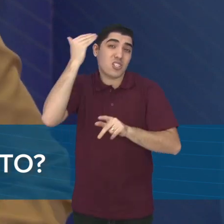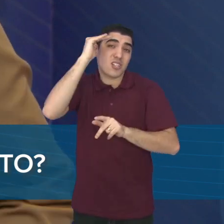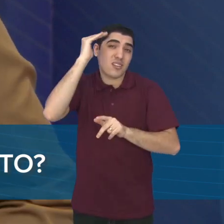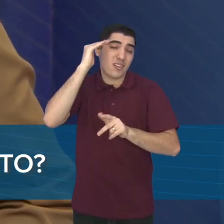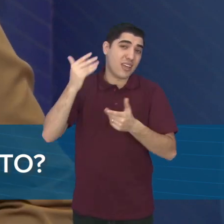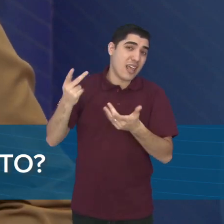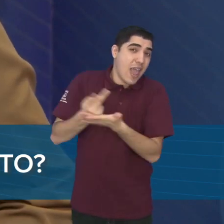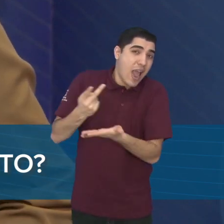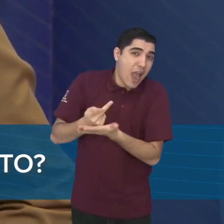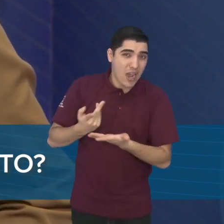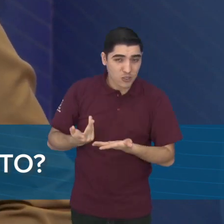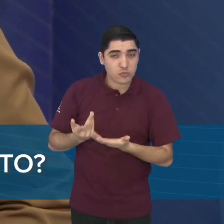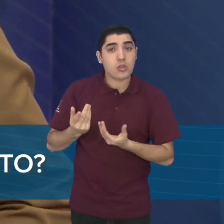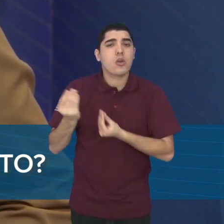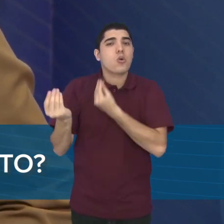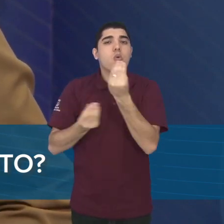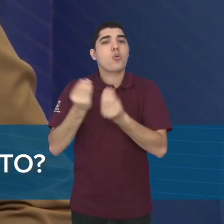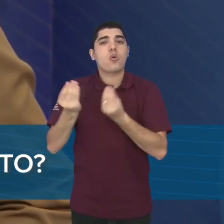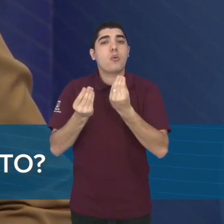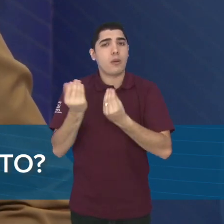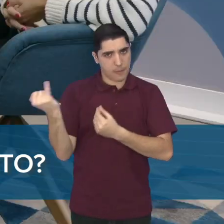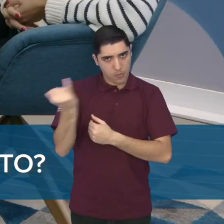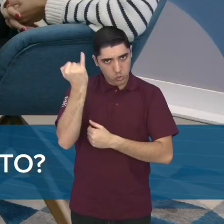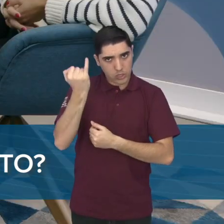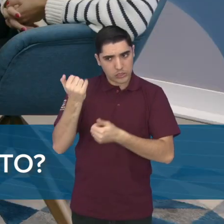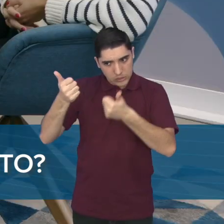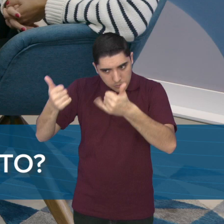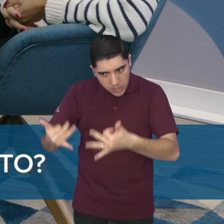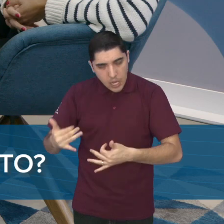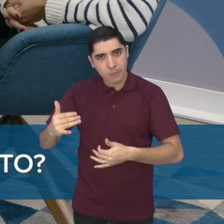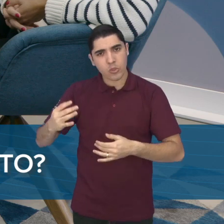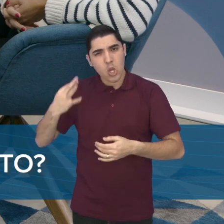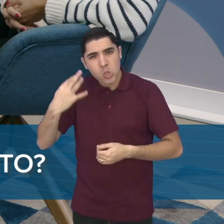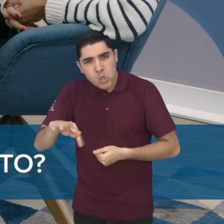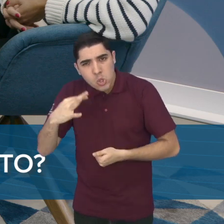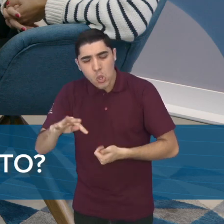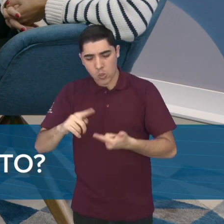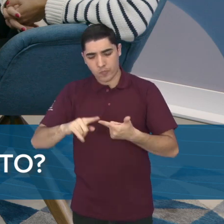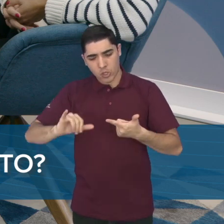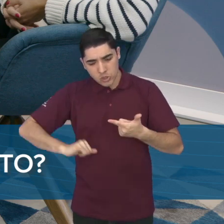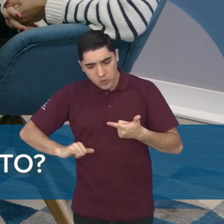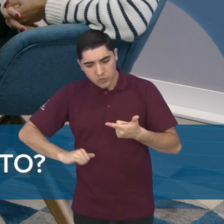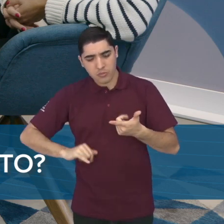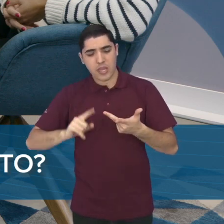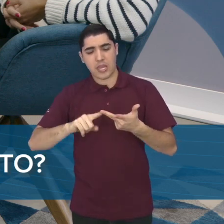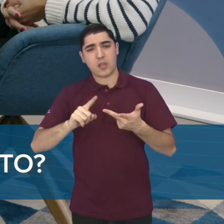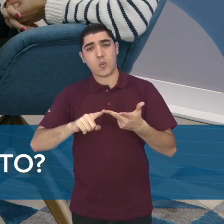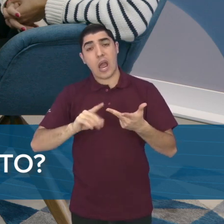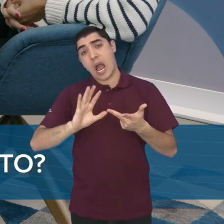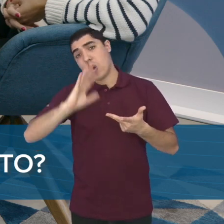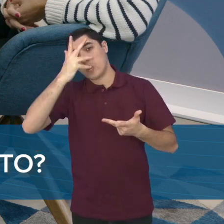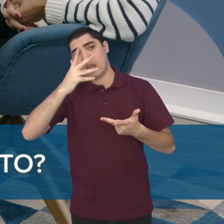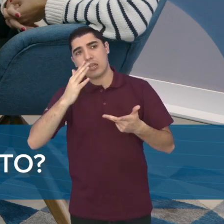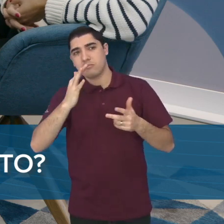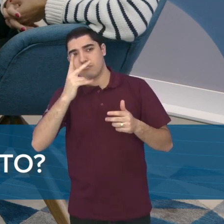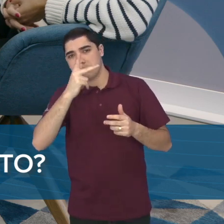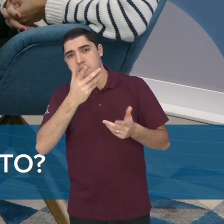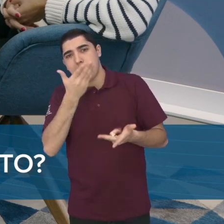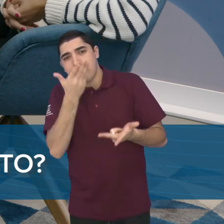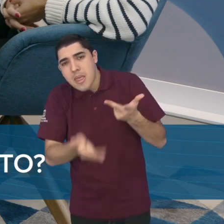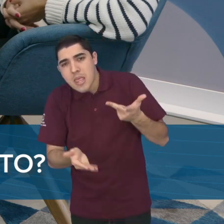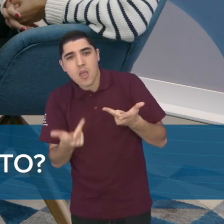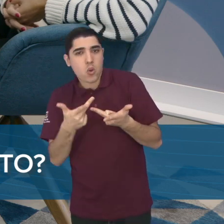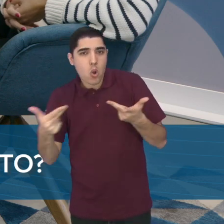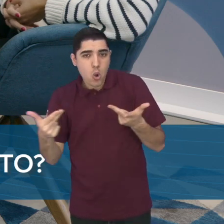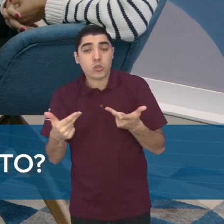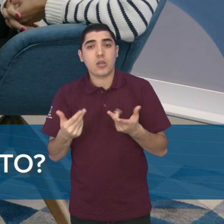Assim, a que ponto é sempre importante falar de dor, sofrimentos, perdas mesmo com as crianças desde